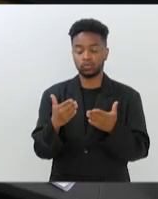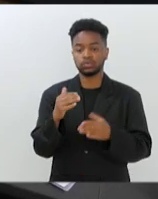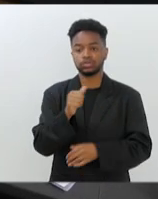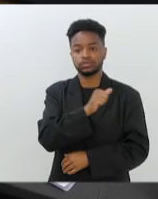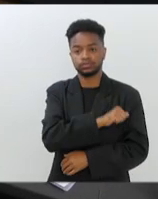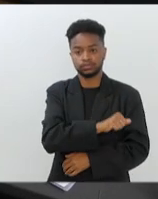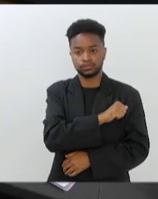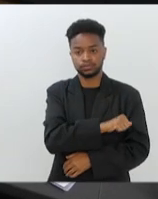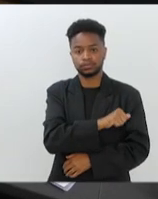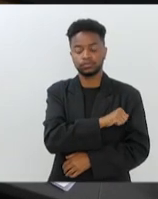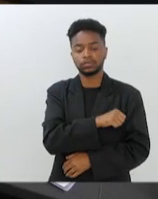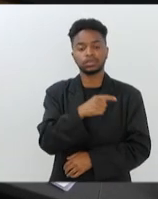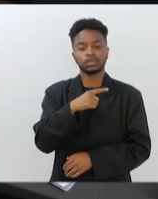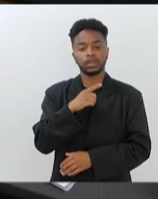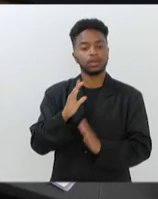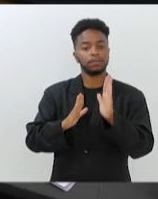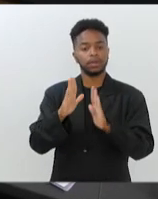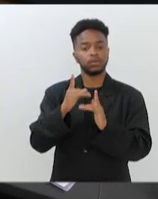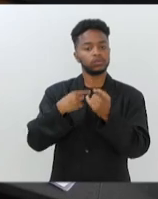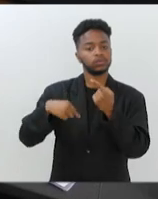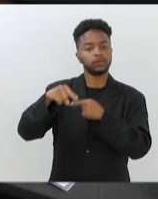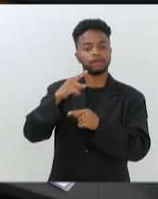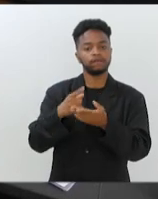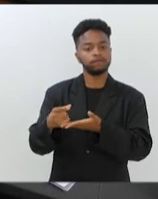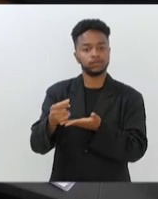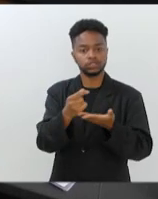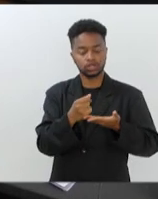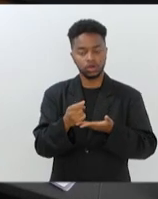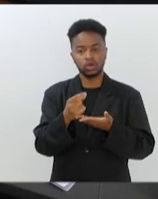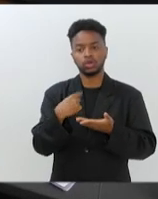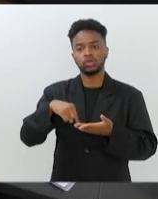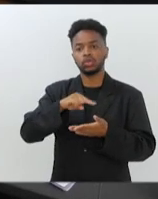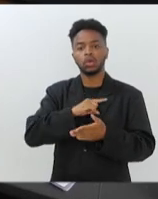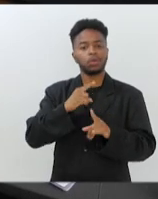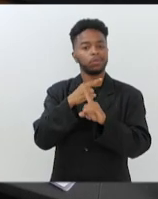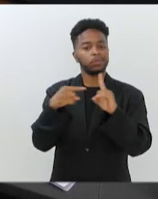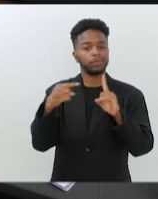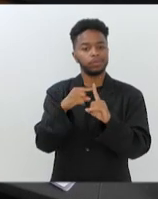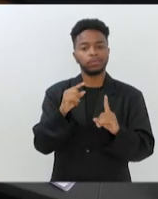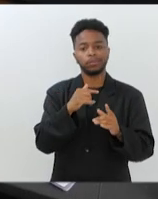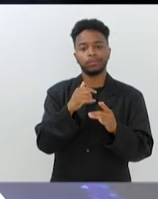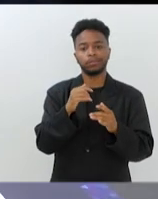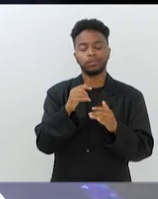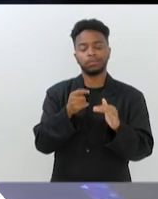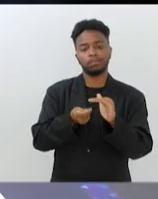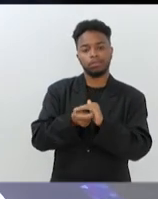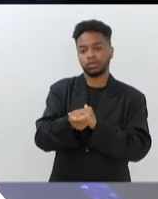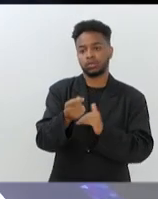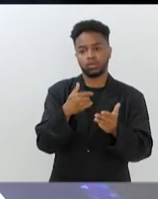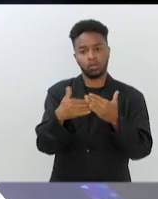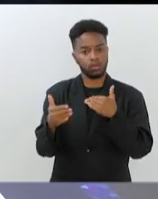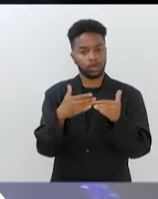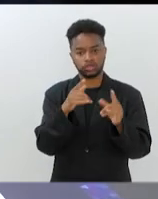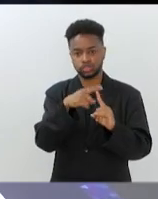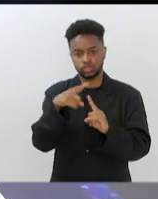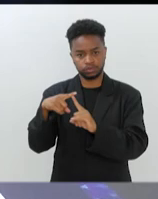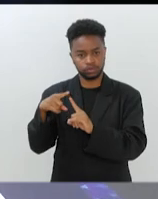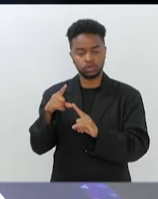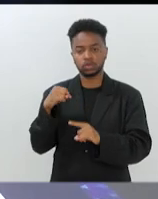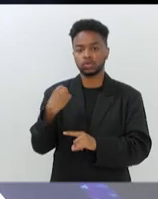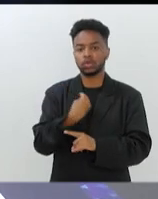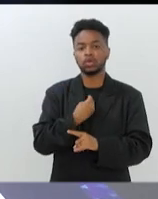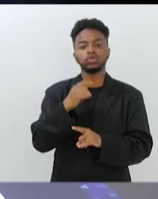ser um Estado em regime de recuperação fiscal nós temos vedação de qualquer tipo de Patrocínio nosso contrato cuida única e exclusivamente de